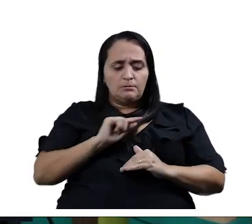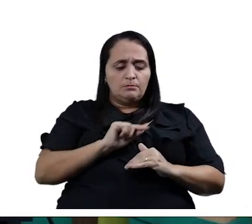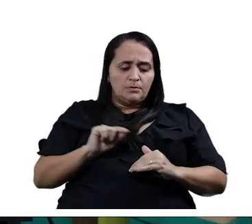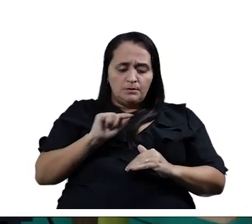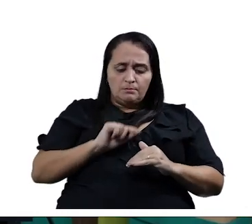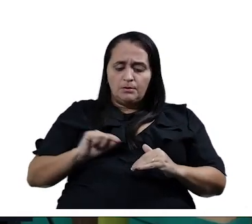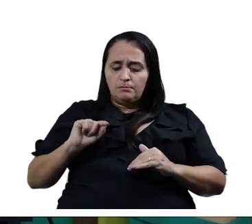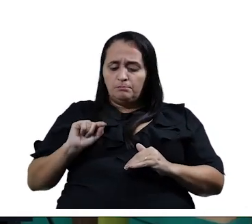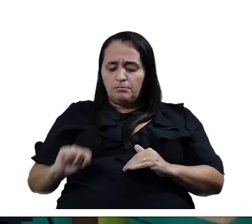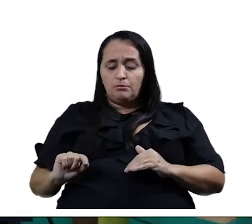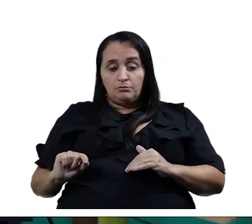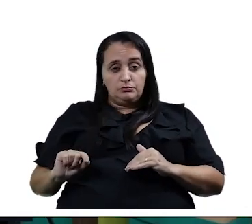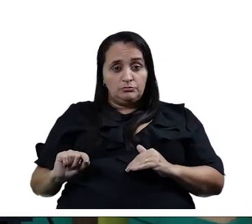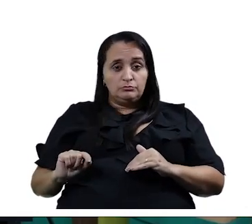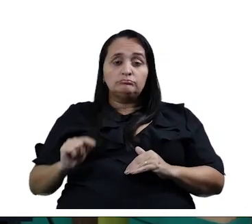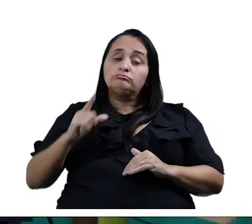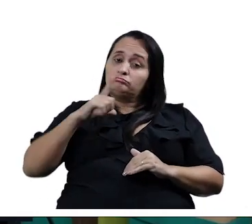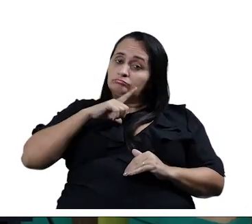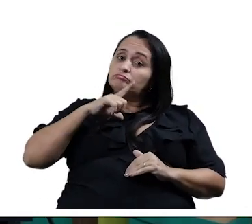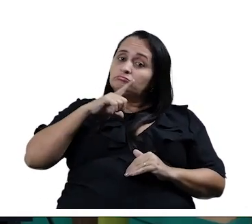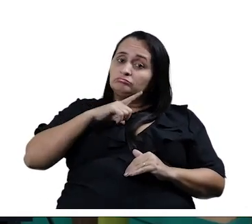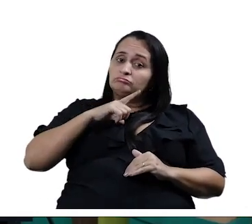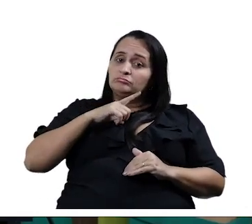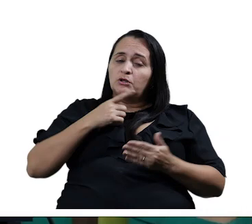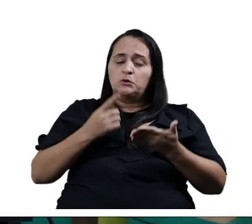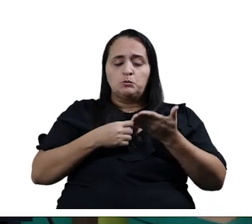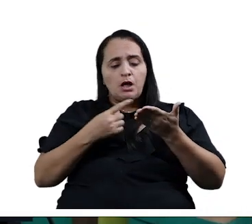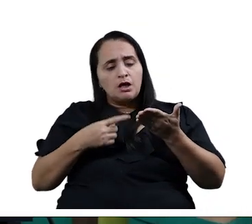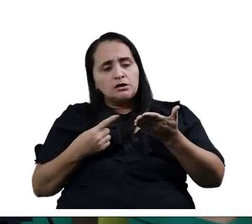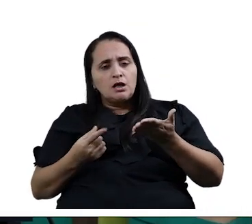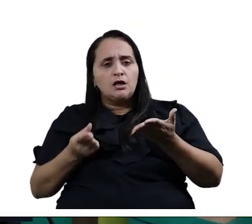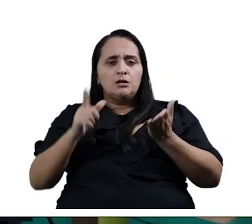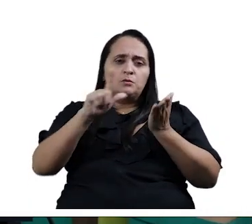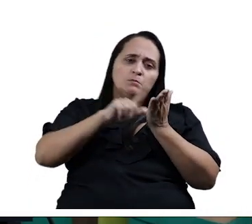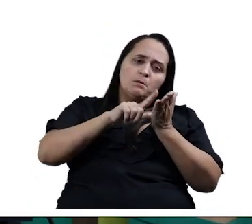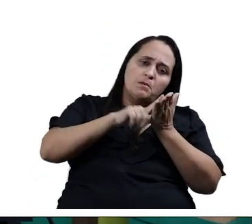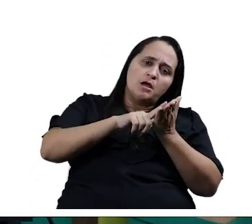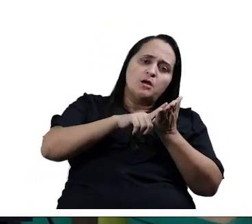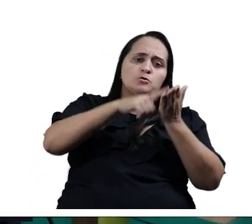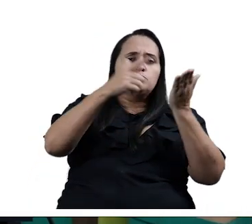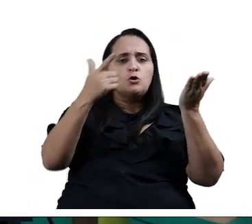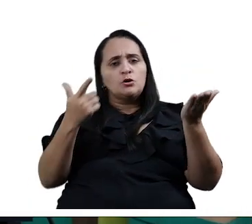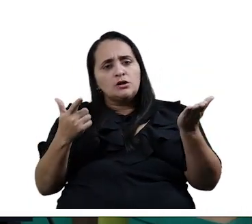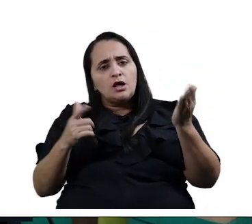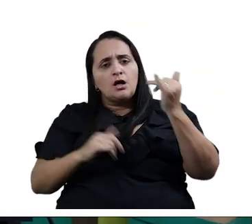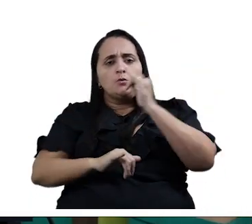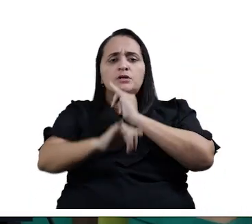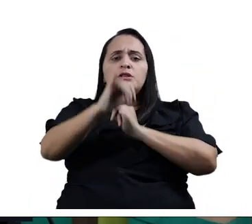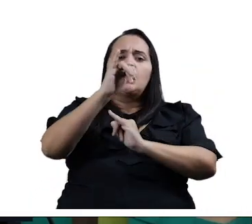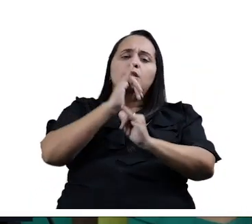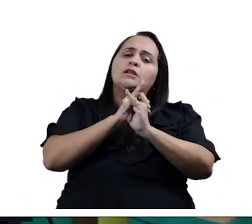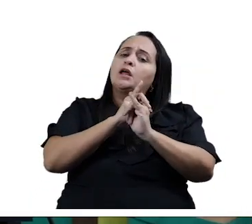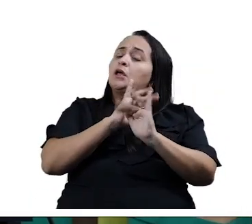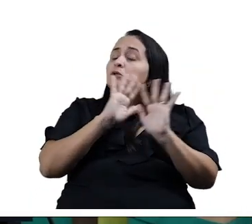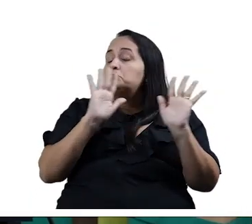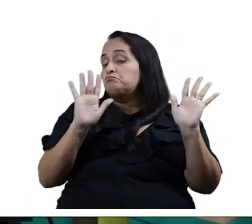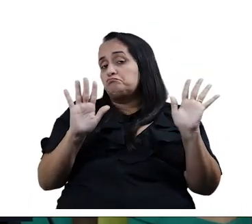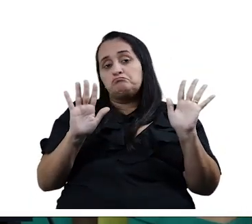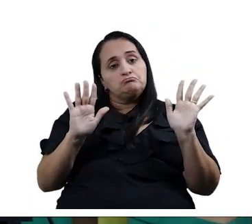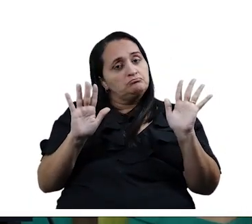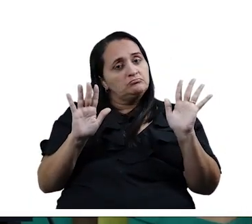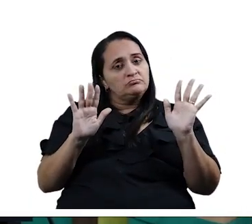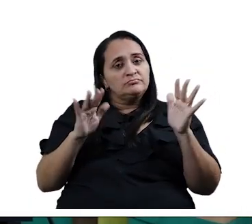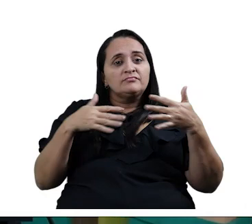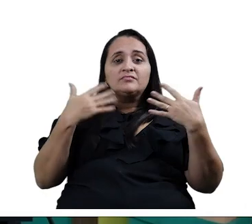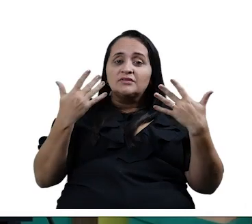ela se organiza assim no espaço, né? No papel, no caderno, na internet, onde você esteja acessando ela. E a linguagem